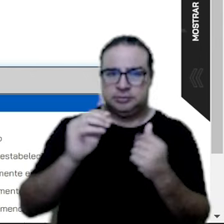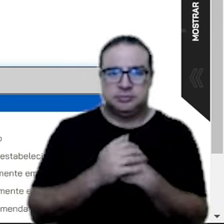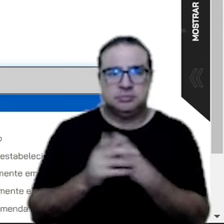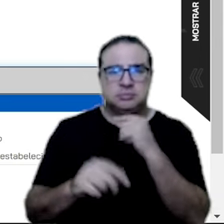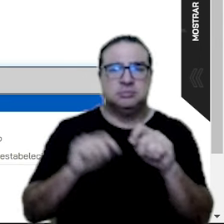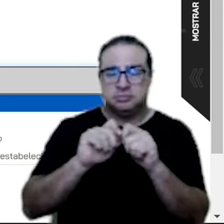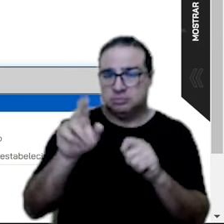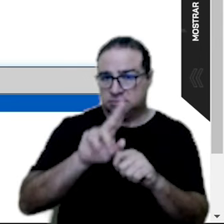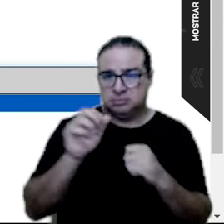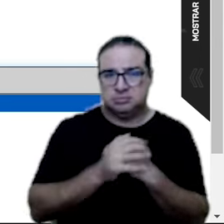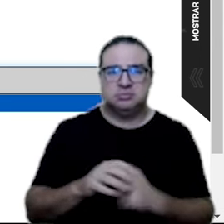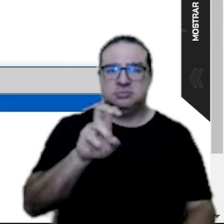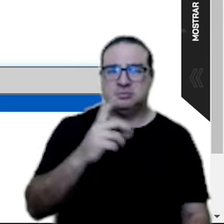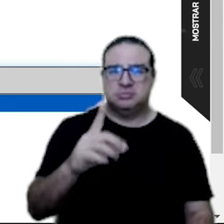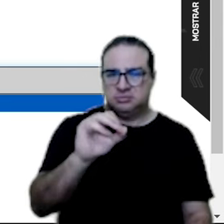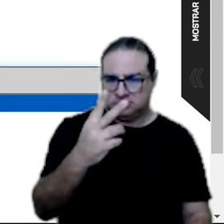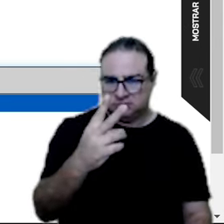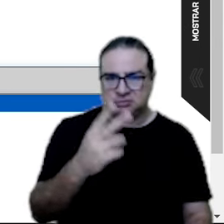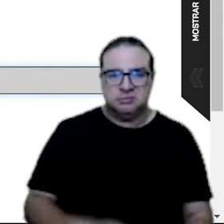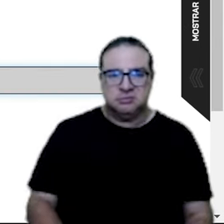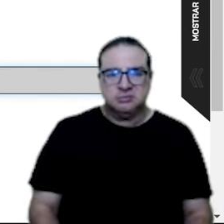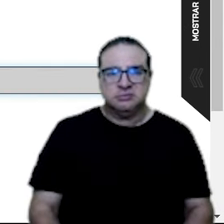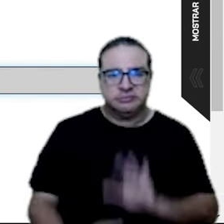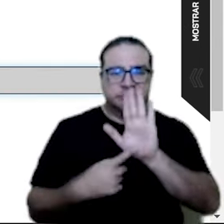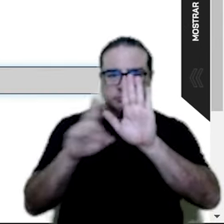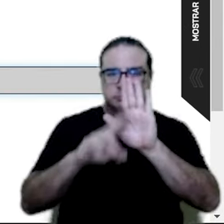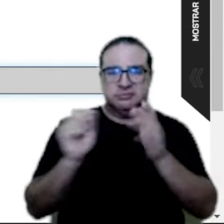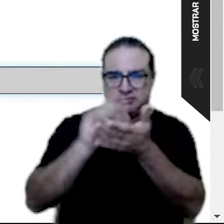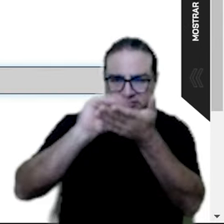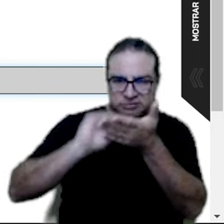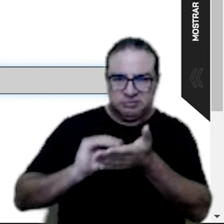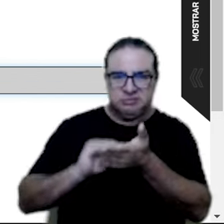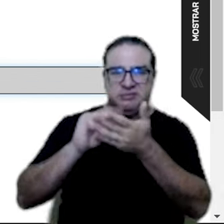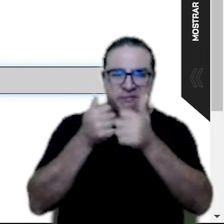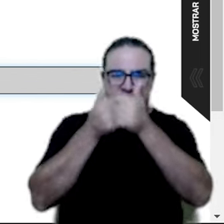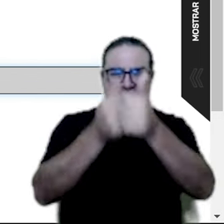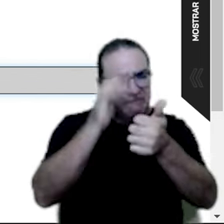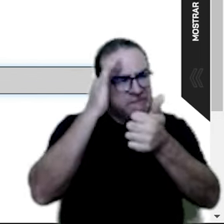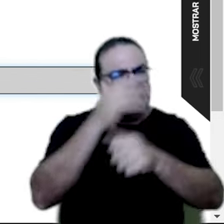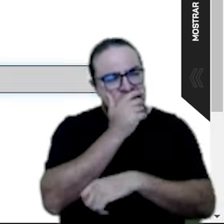coloco que a gente tá usando é 5102 pelo menos o que a gente foi anotando para seguir um um raciocínio ali